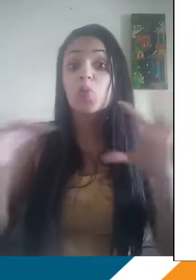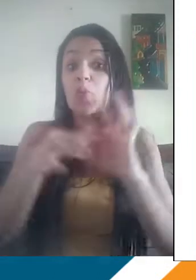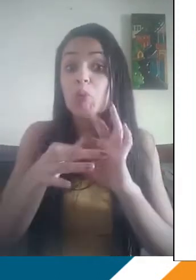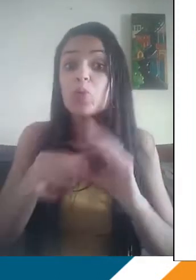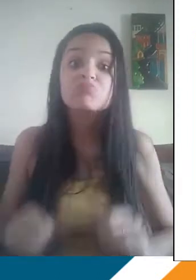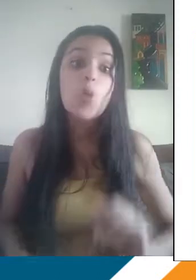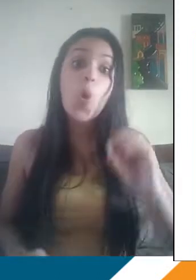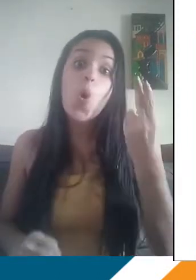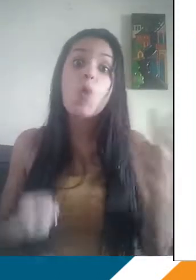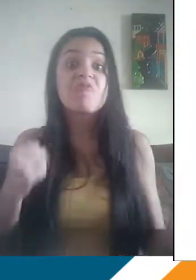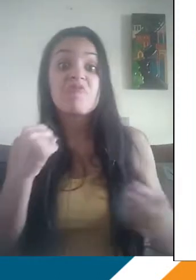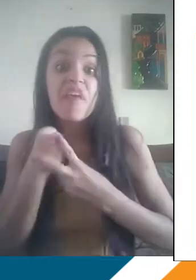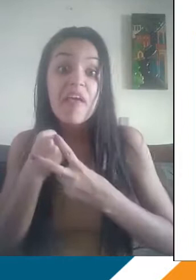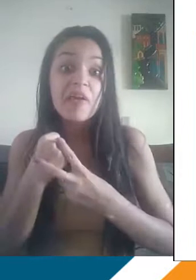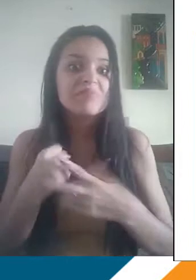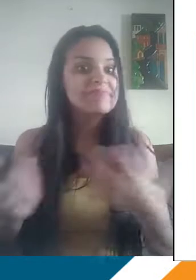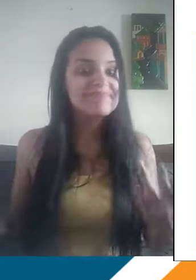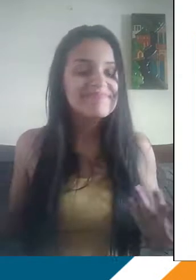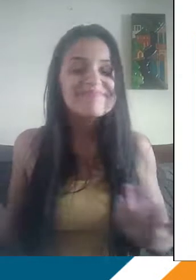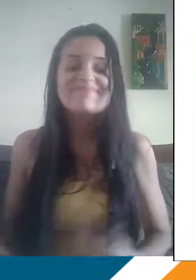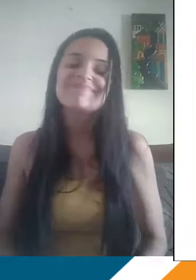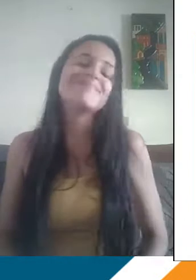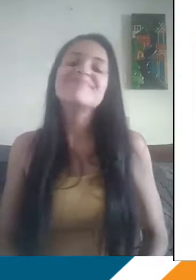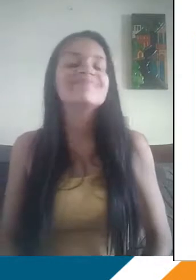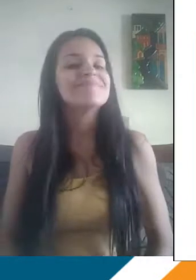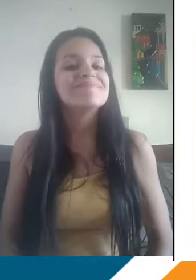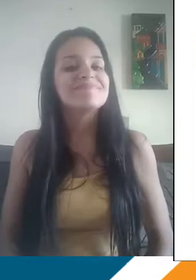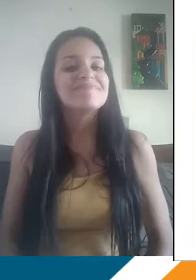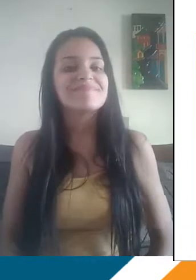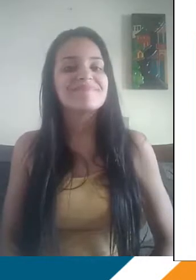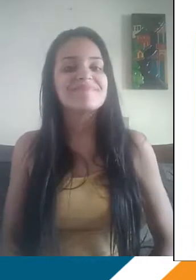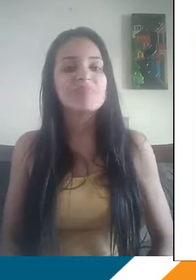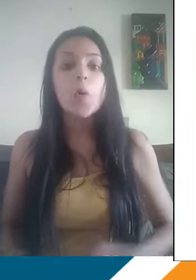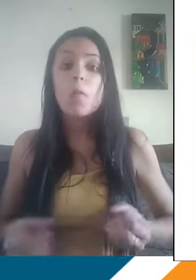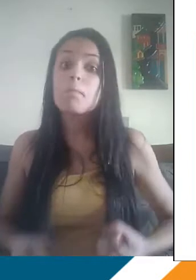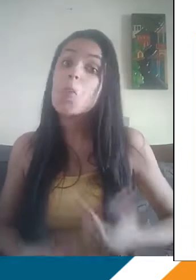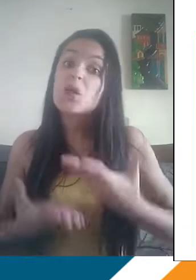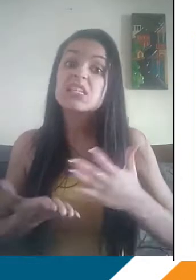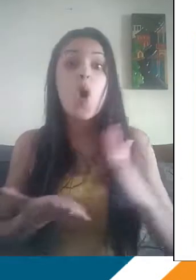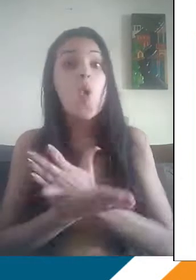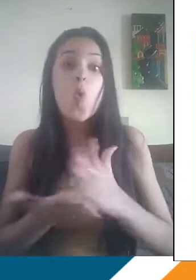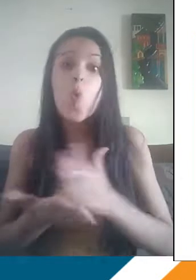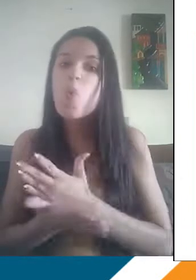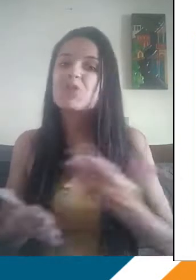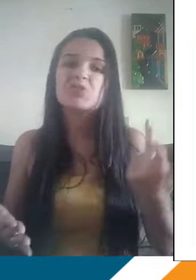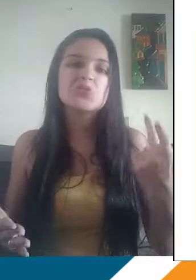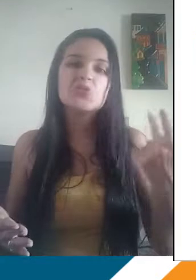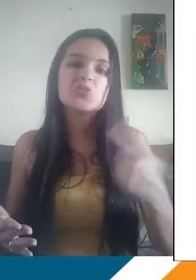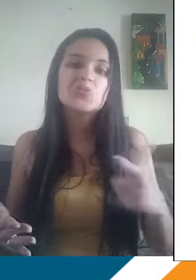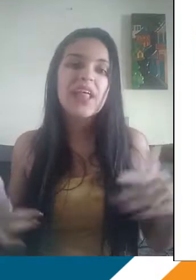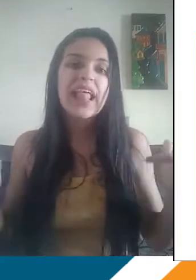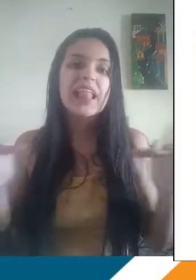isso nós tínhamos frases nominais. Nas obras poéticas, certas obras não possuíam rimas, nem seguiam